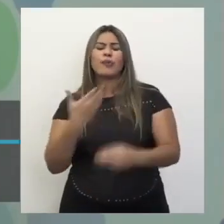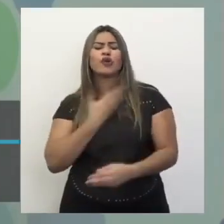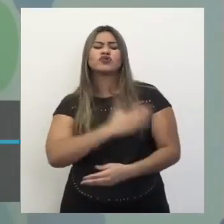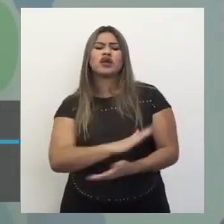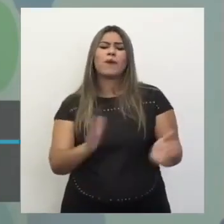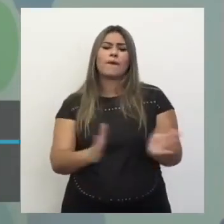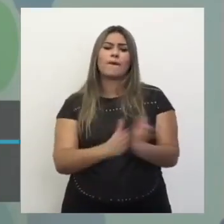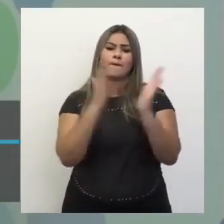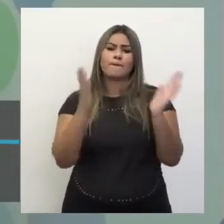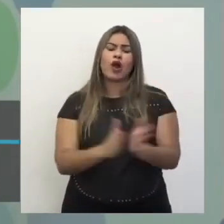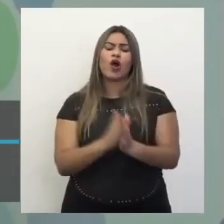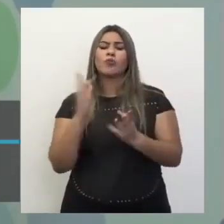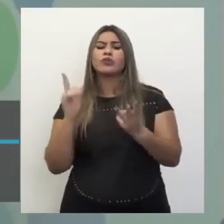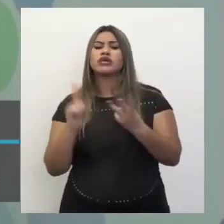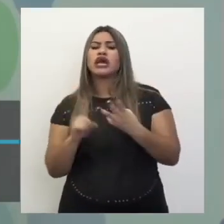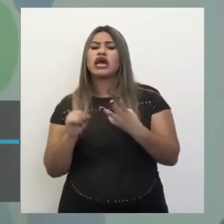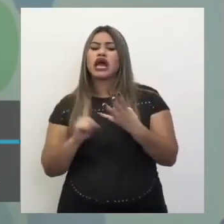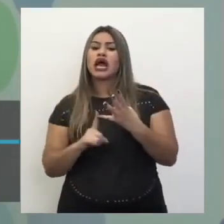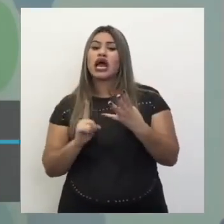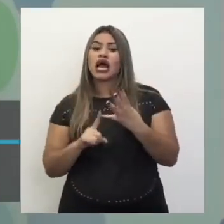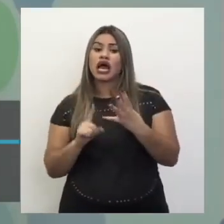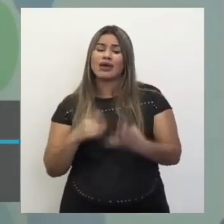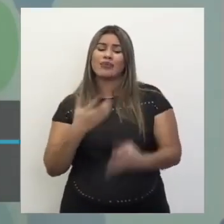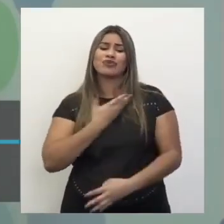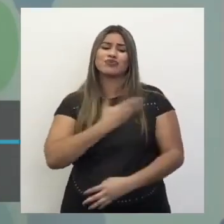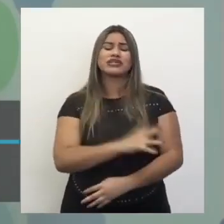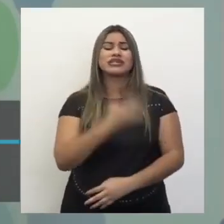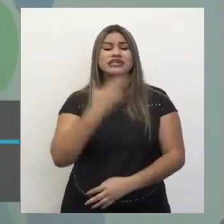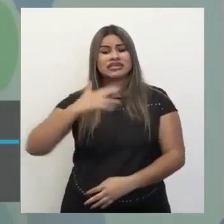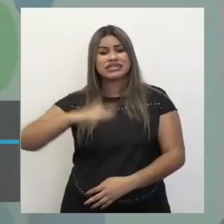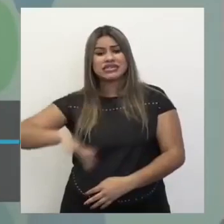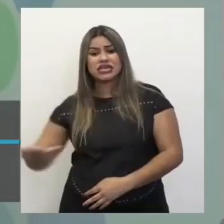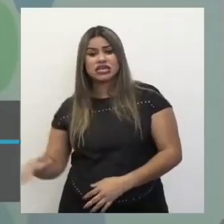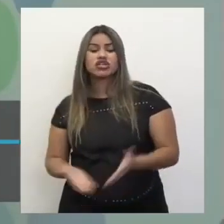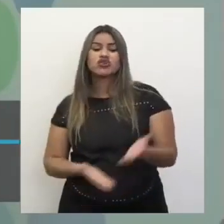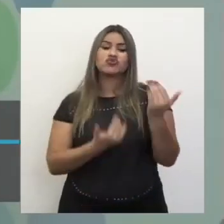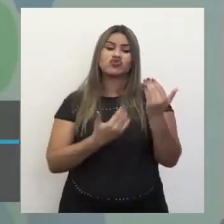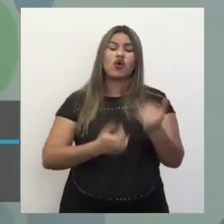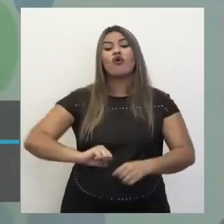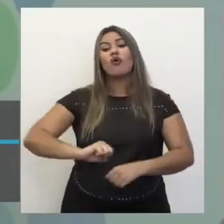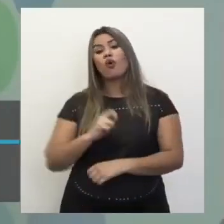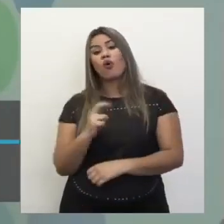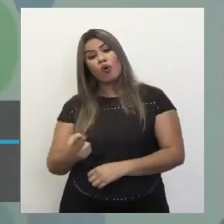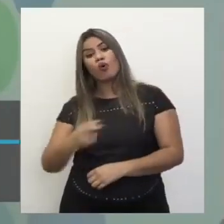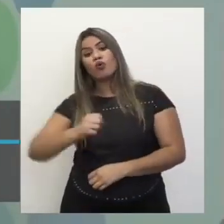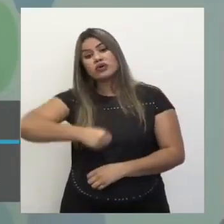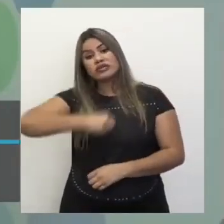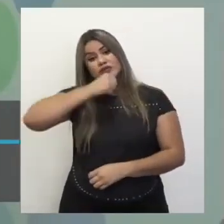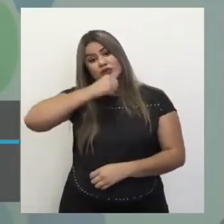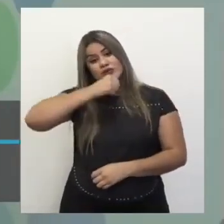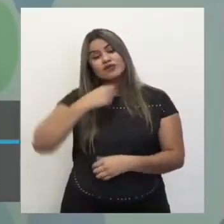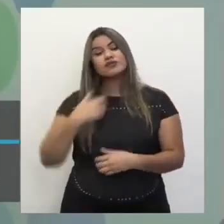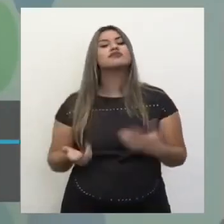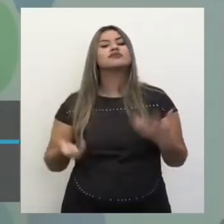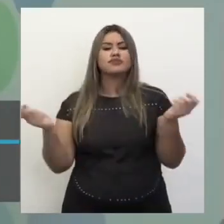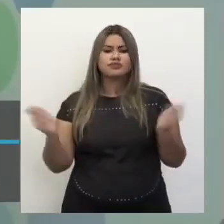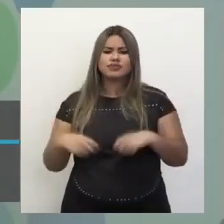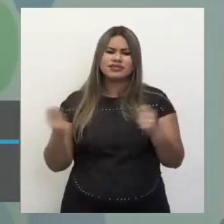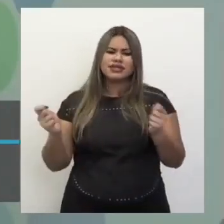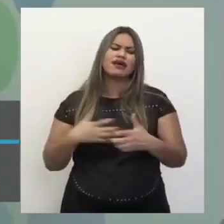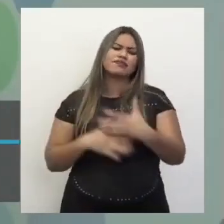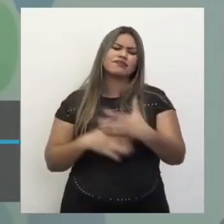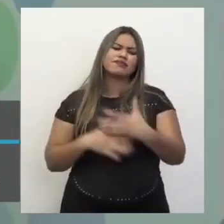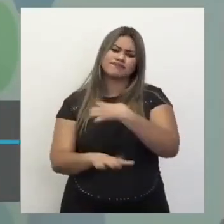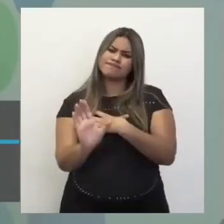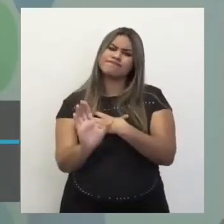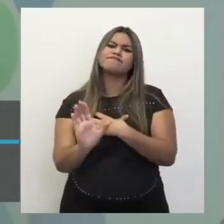sobre o ageísmo, que era o preconceito com a criança, com o jovem ou com o idoso. Então, nada melhor do que a gente se colocar no lugar do outro.